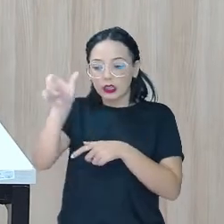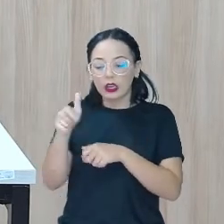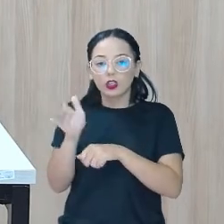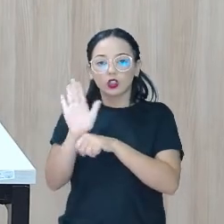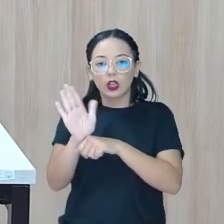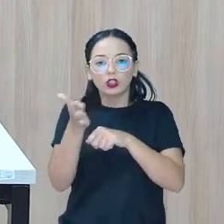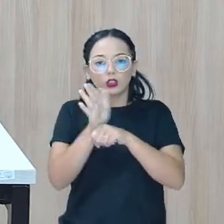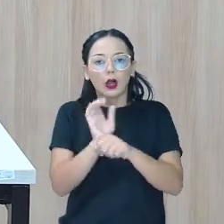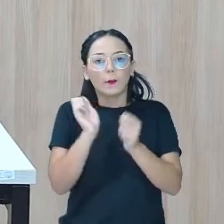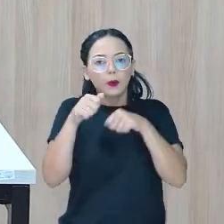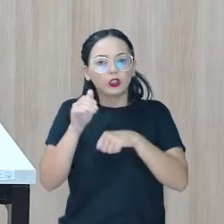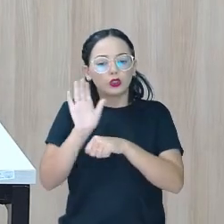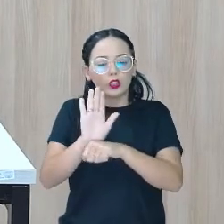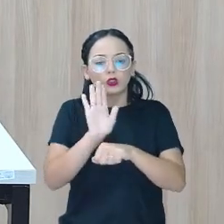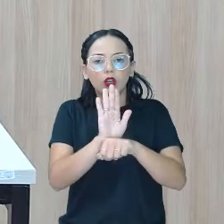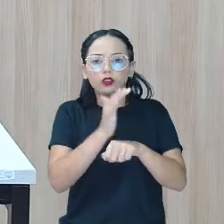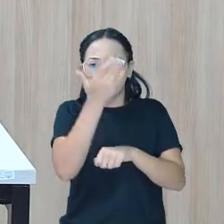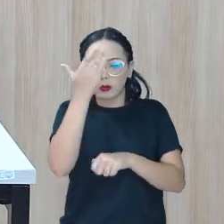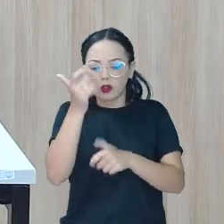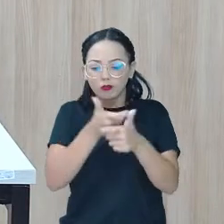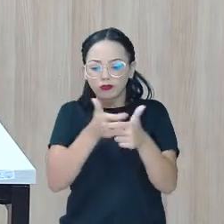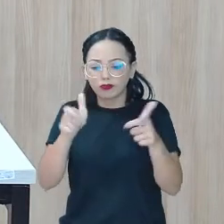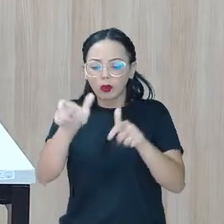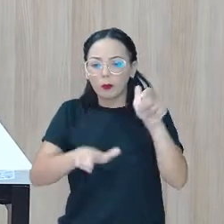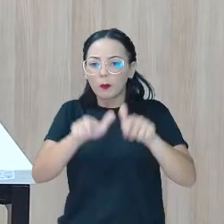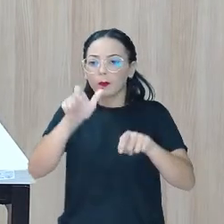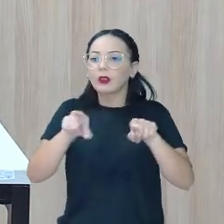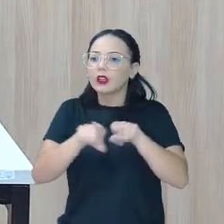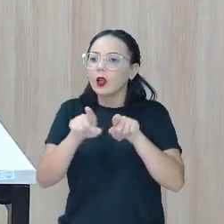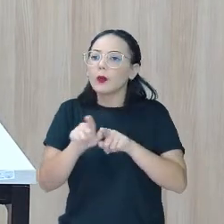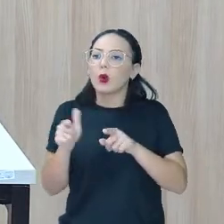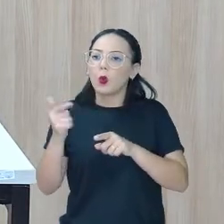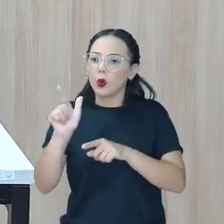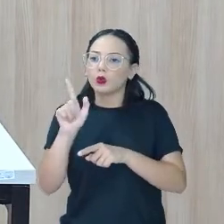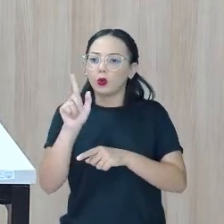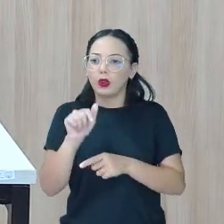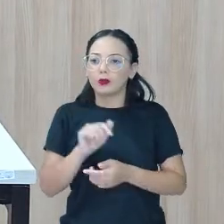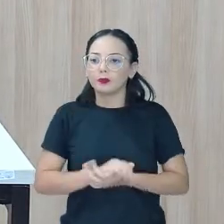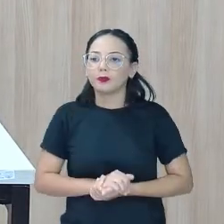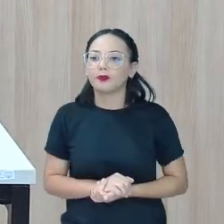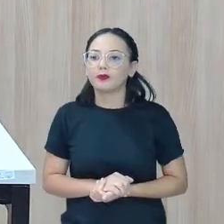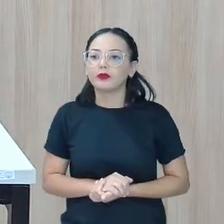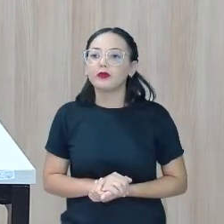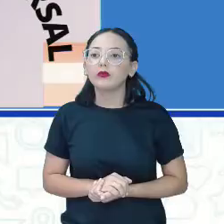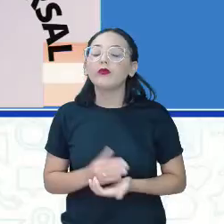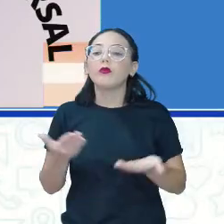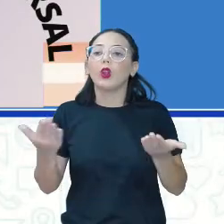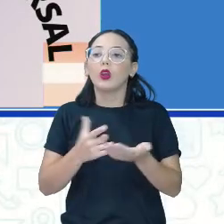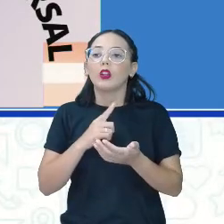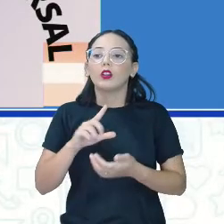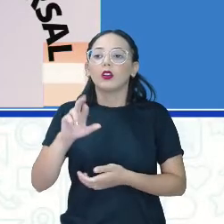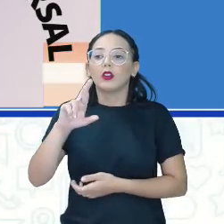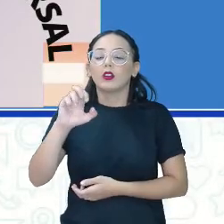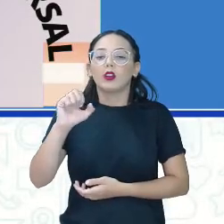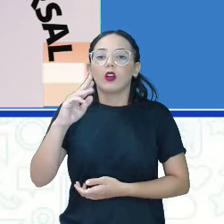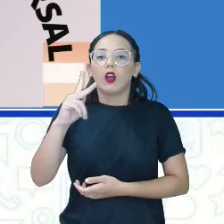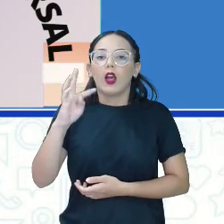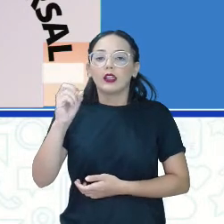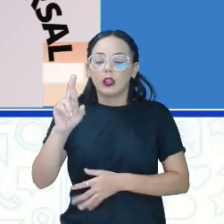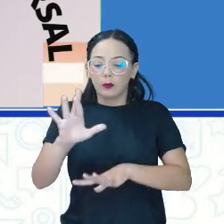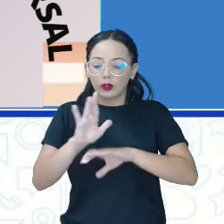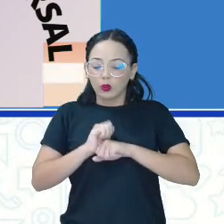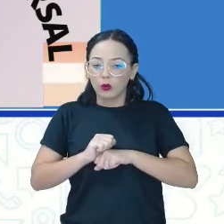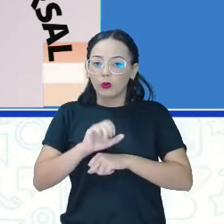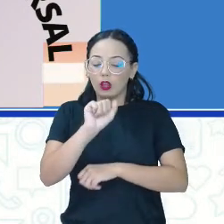ele vai poder ajudar muita gente, né? Embora que os outros também são. Aqui agora eu tenho um receptor universal. O